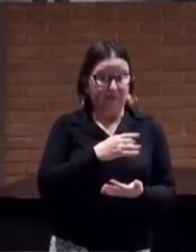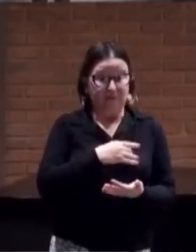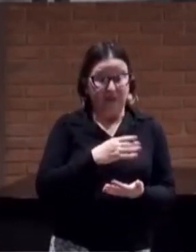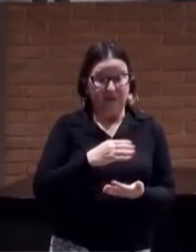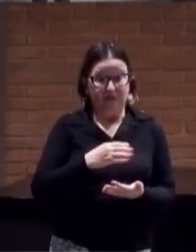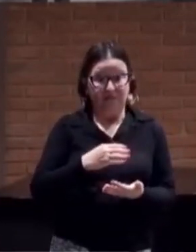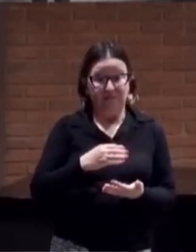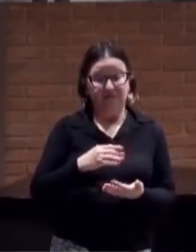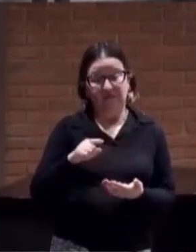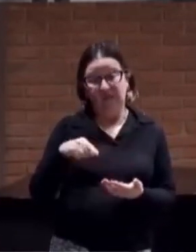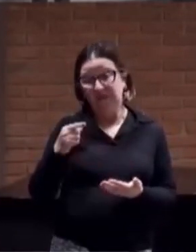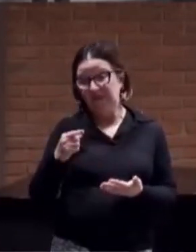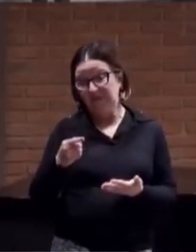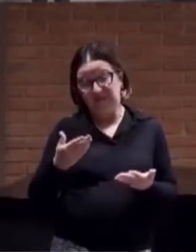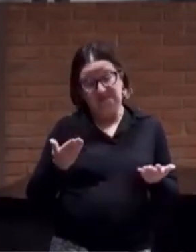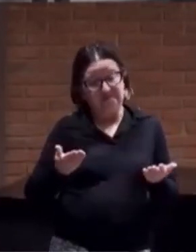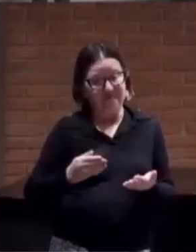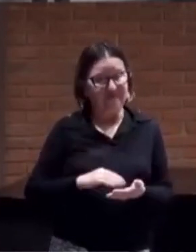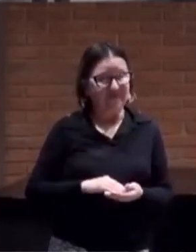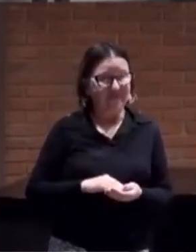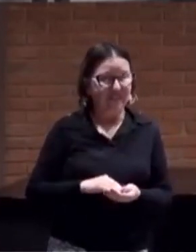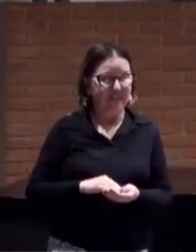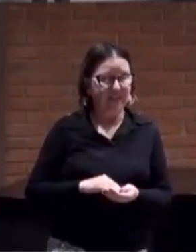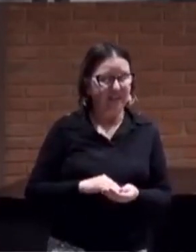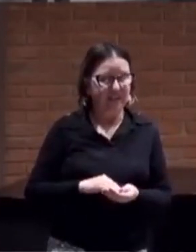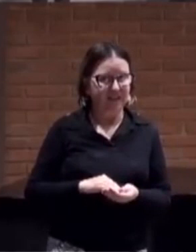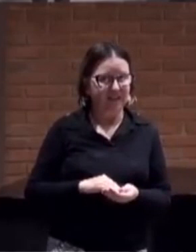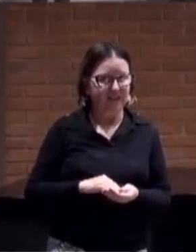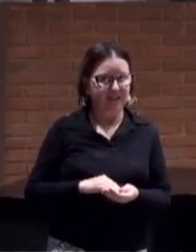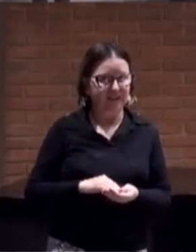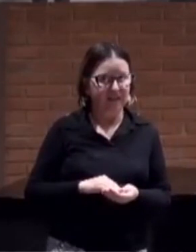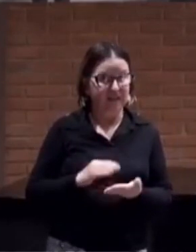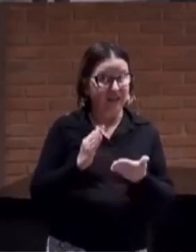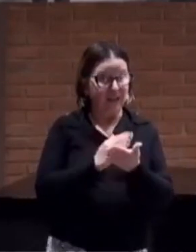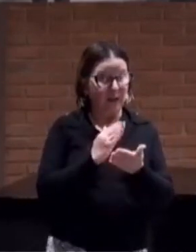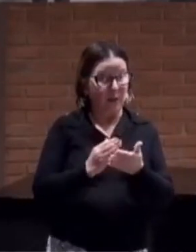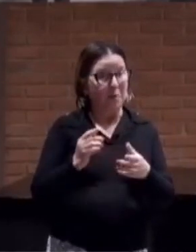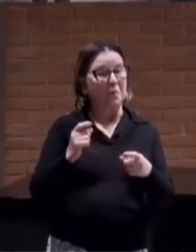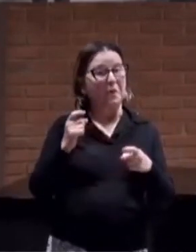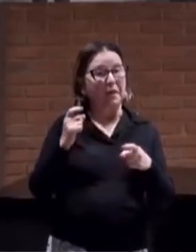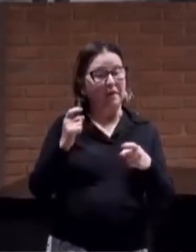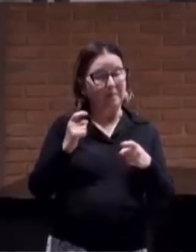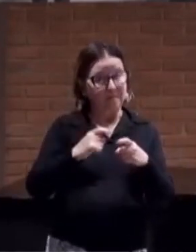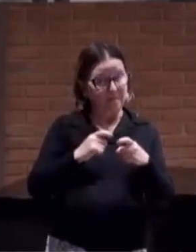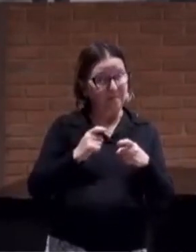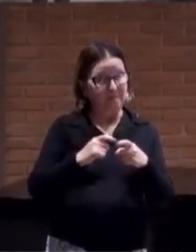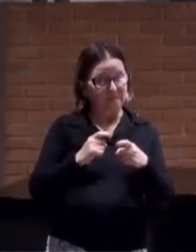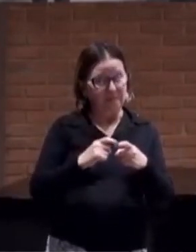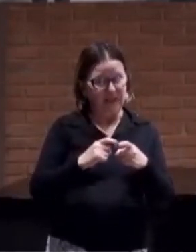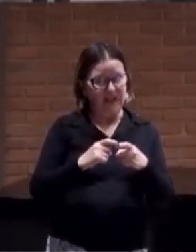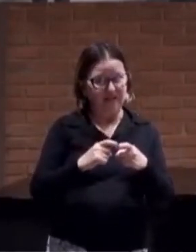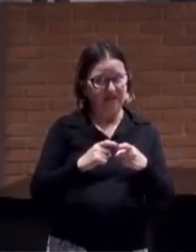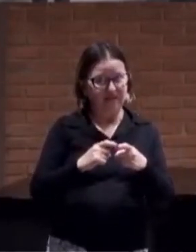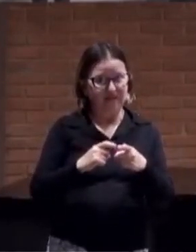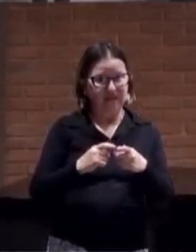outra. E até mesmo alguns médicos receitando demais e outros